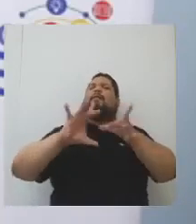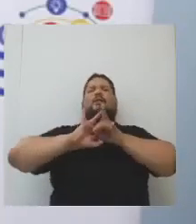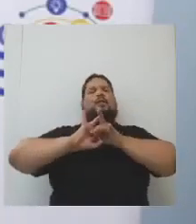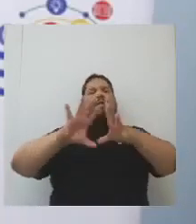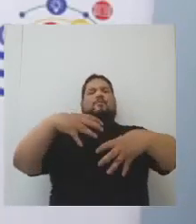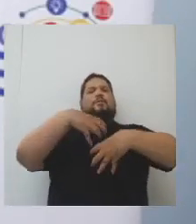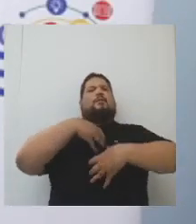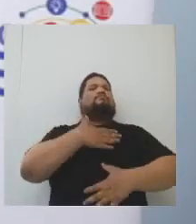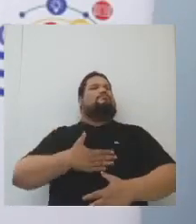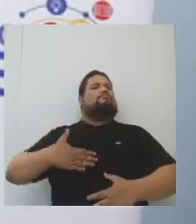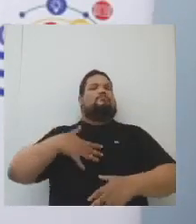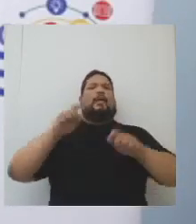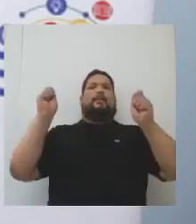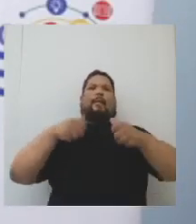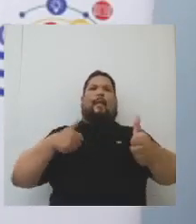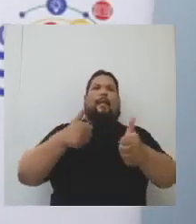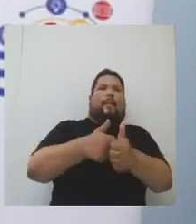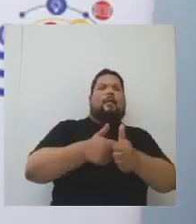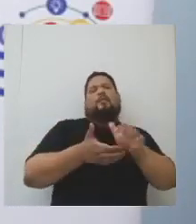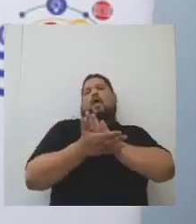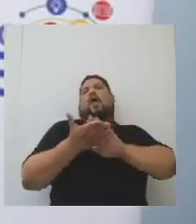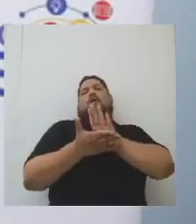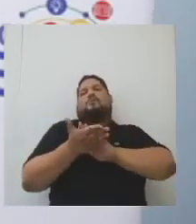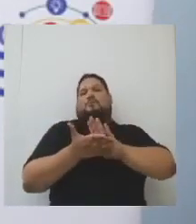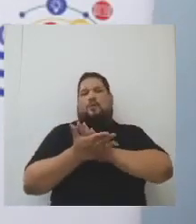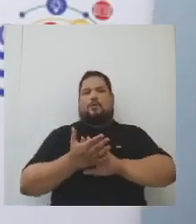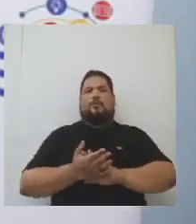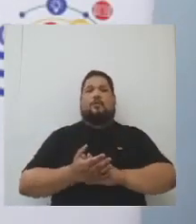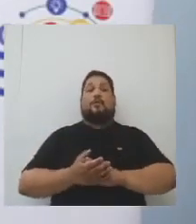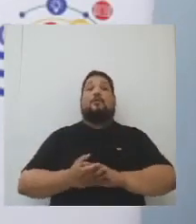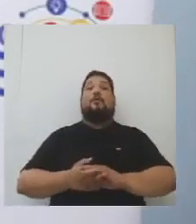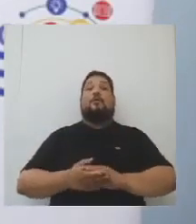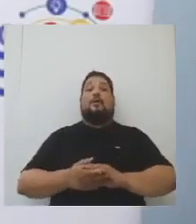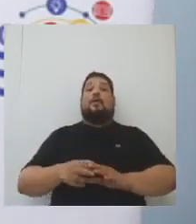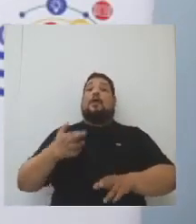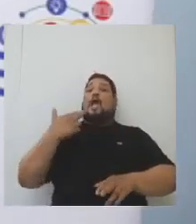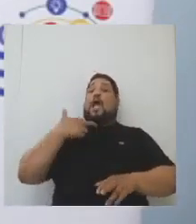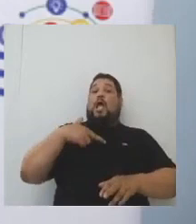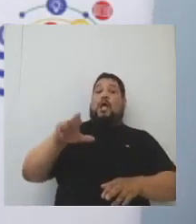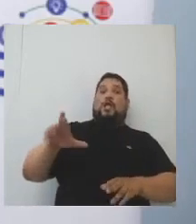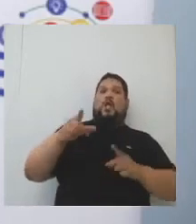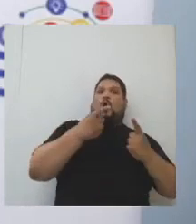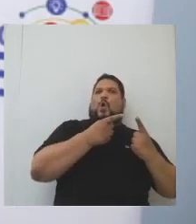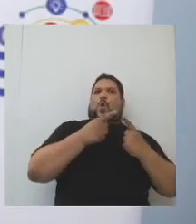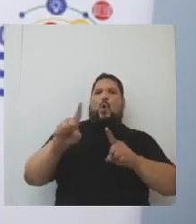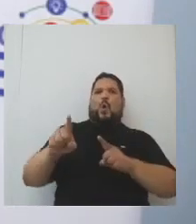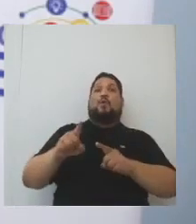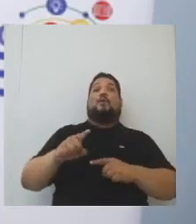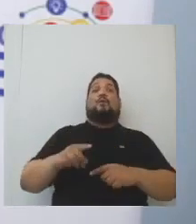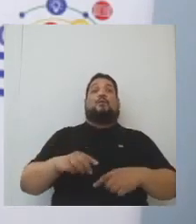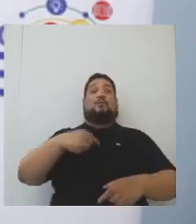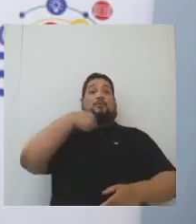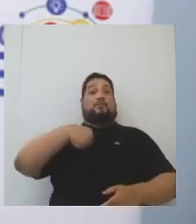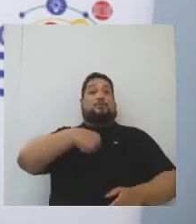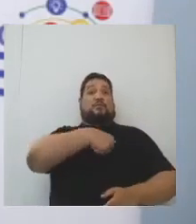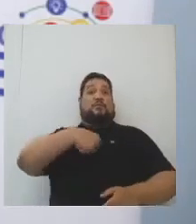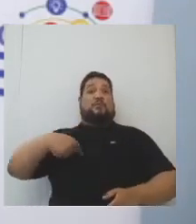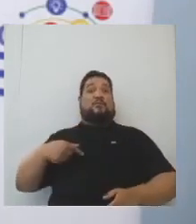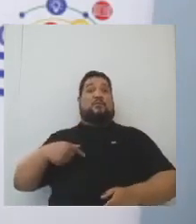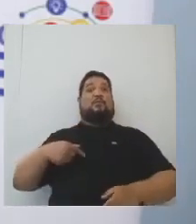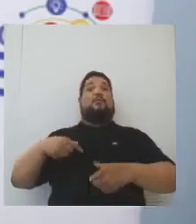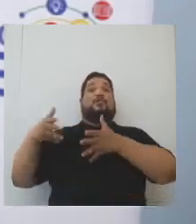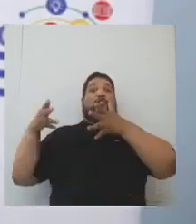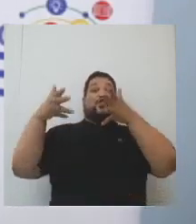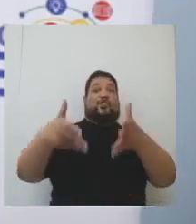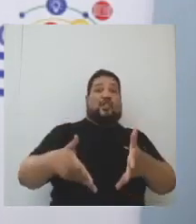em terras brasileiras não seriam perseguidos. Então estava proibida qualquer atuação da Inquisição aqui. Ok?